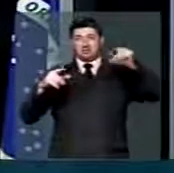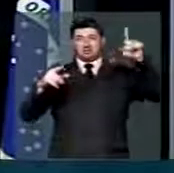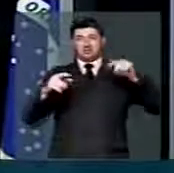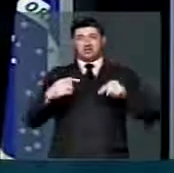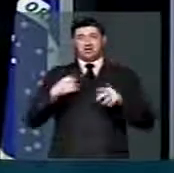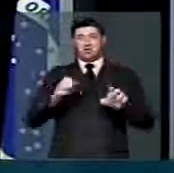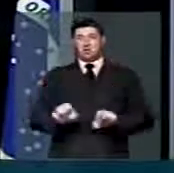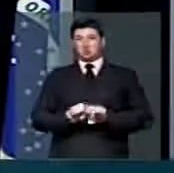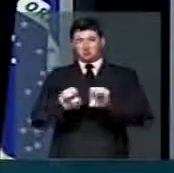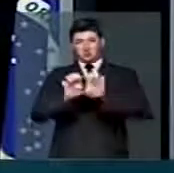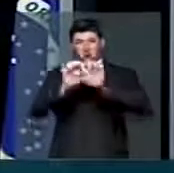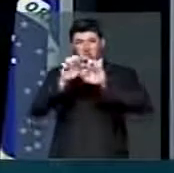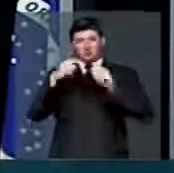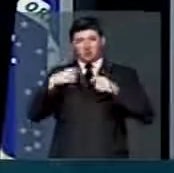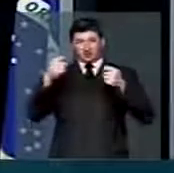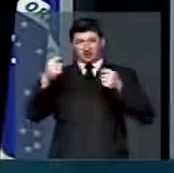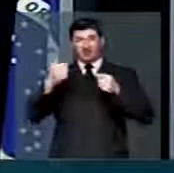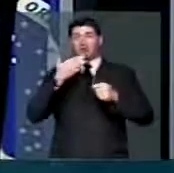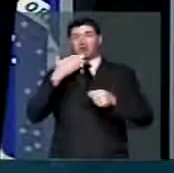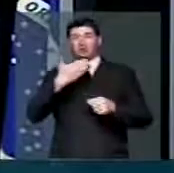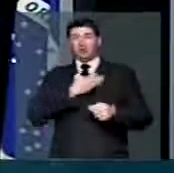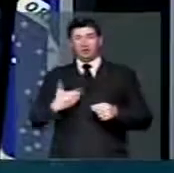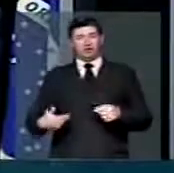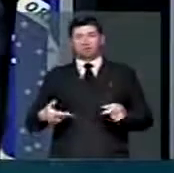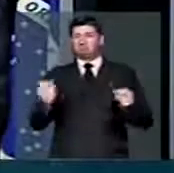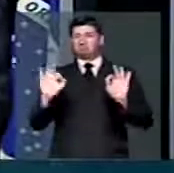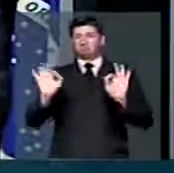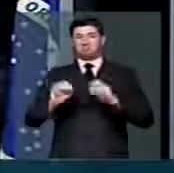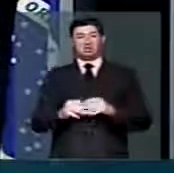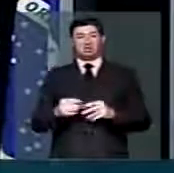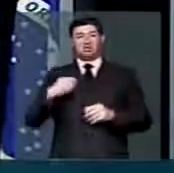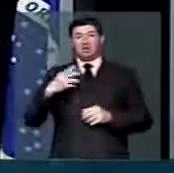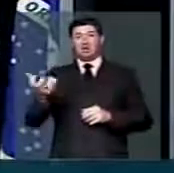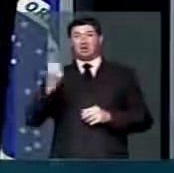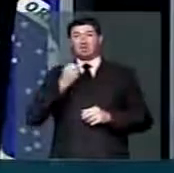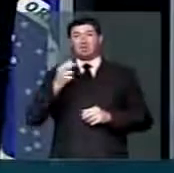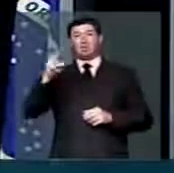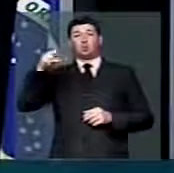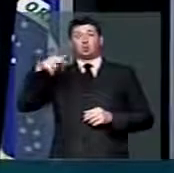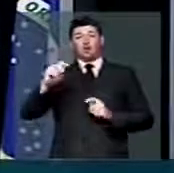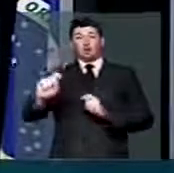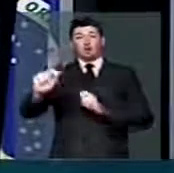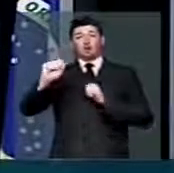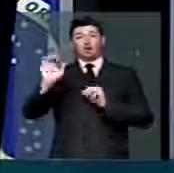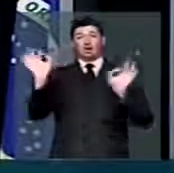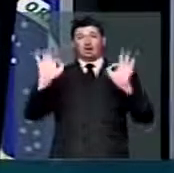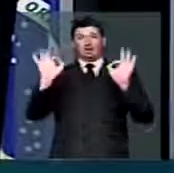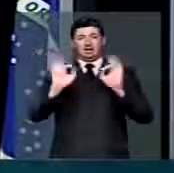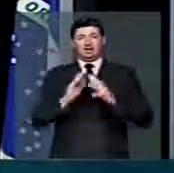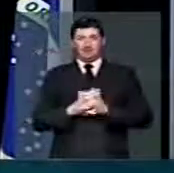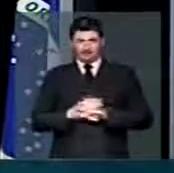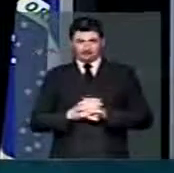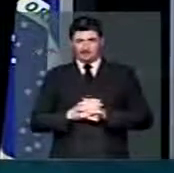tenho estrutura para fazer campanha para governador. Nunca recebi uma doação sequer.